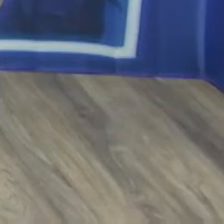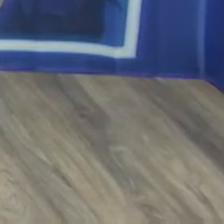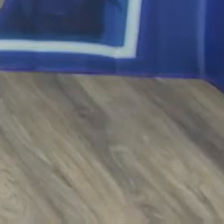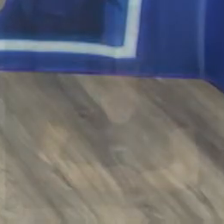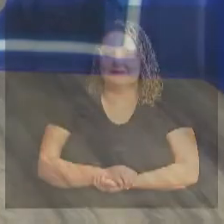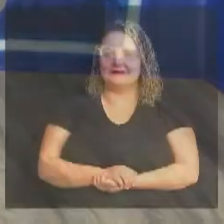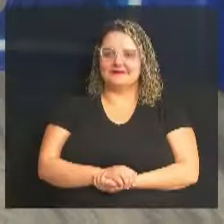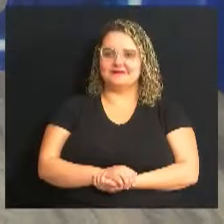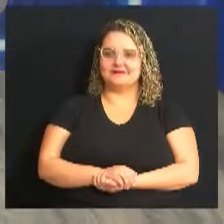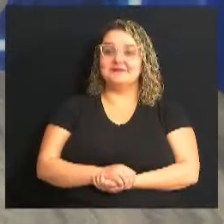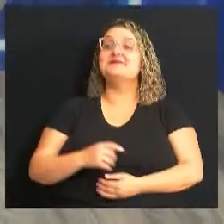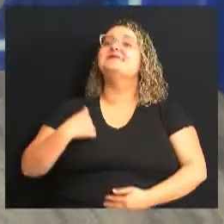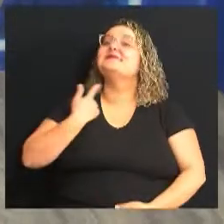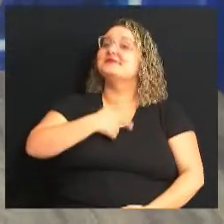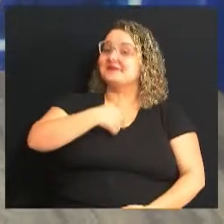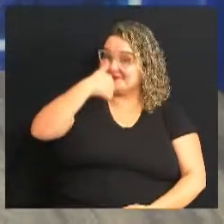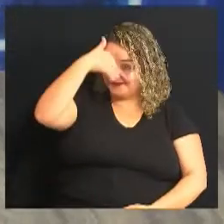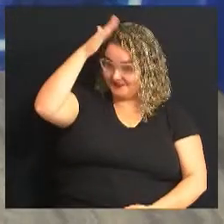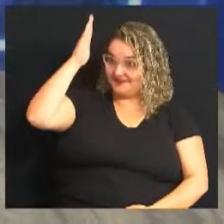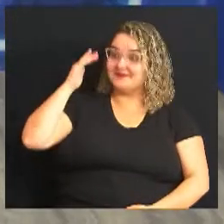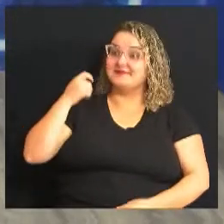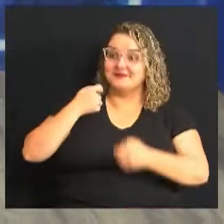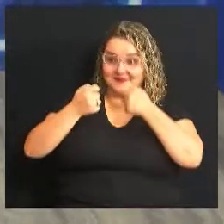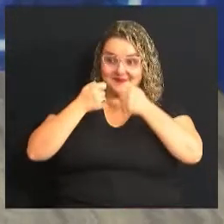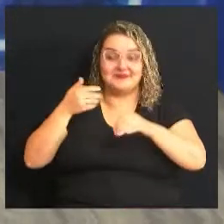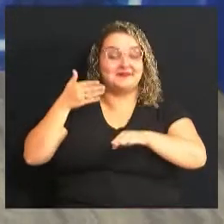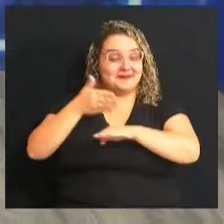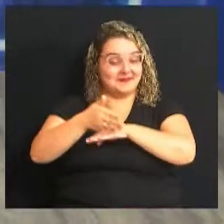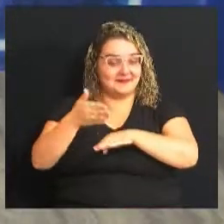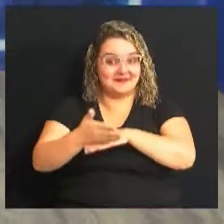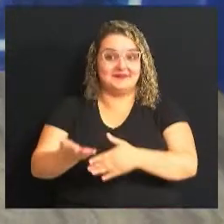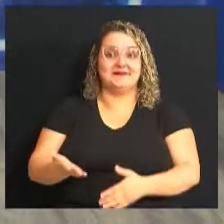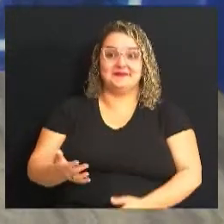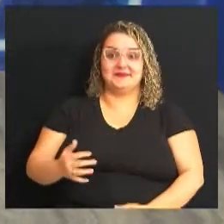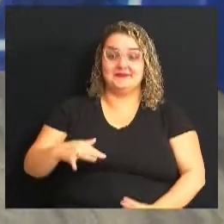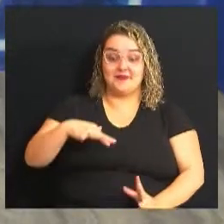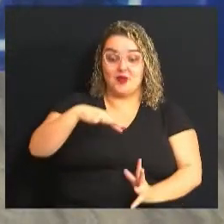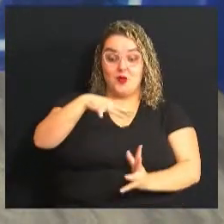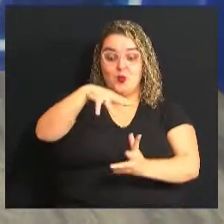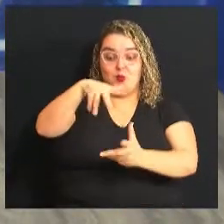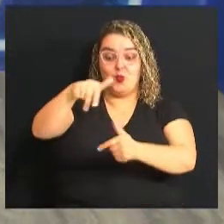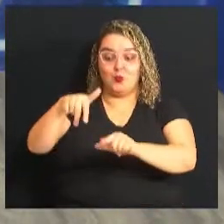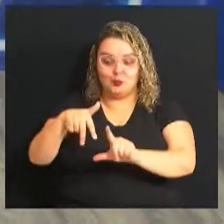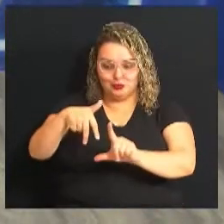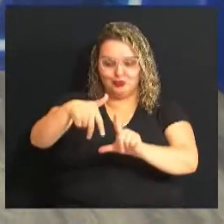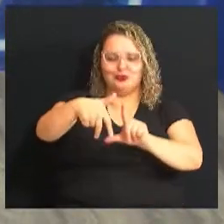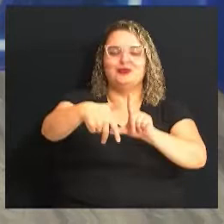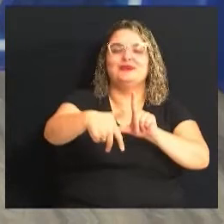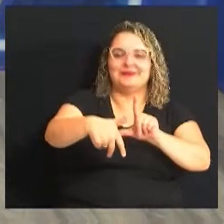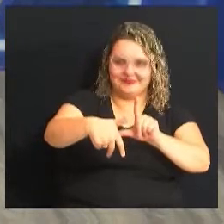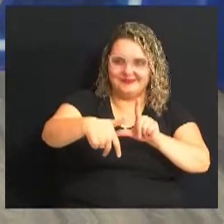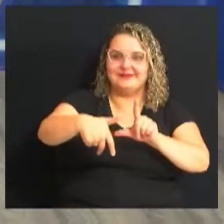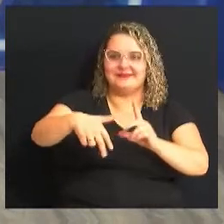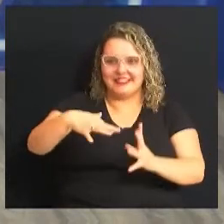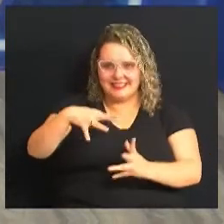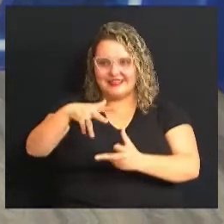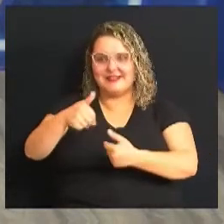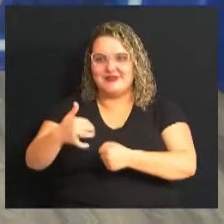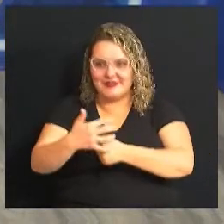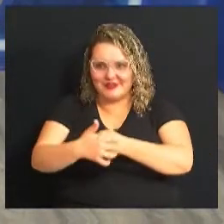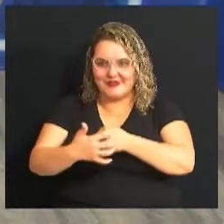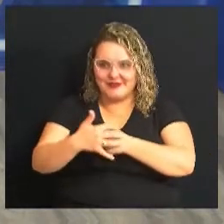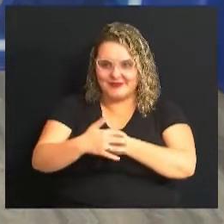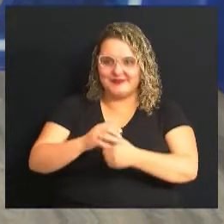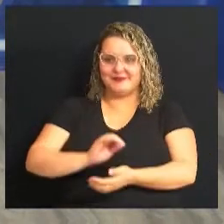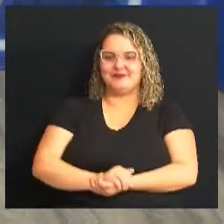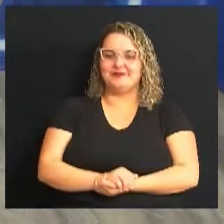Nossa repórter, né, participativa, Mariana Meira, aí neste mundo, né, um metaverso, neste mundo digital. E Mina,